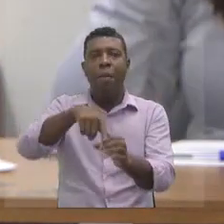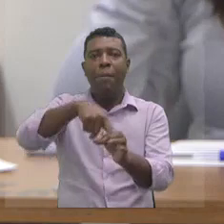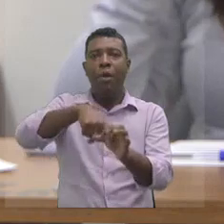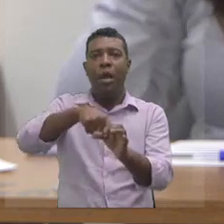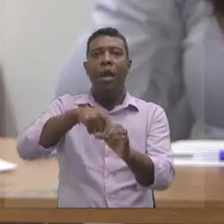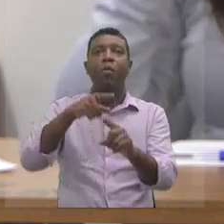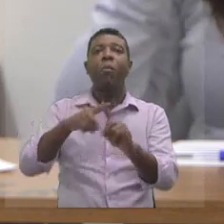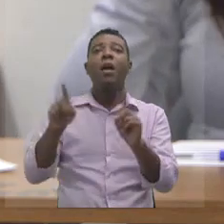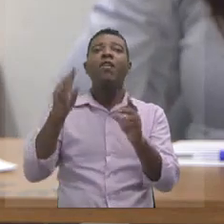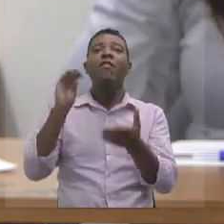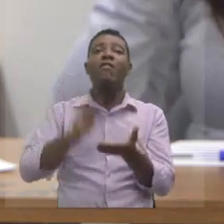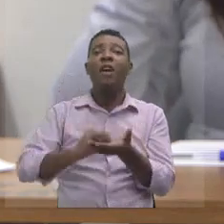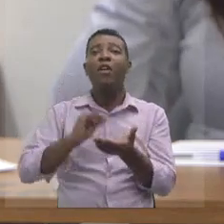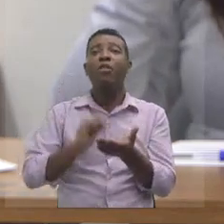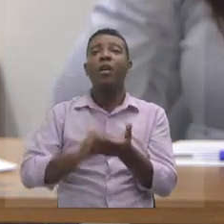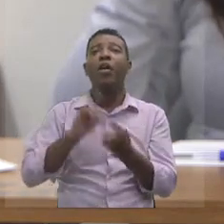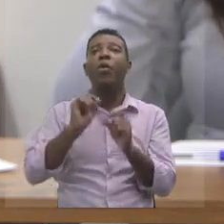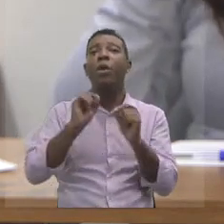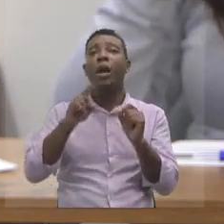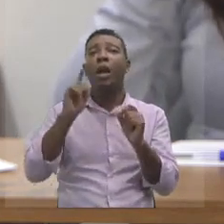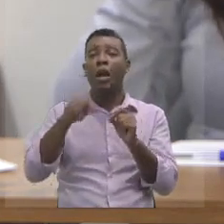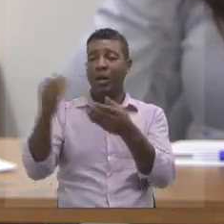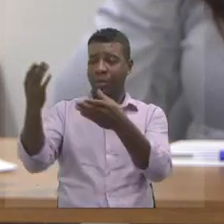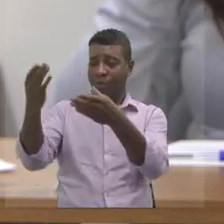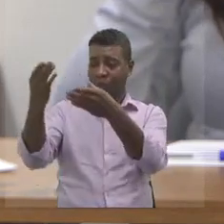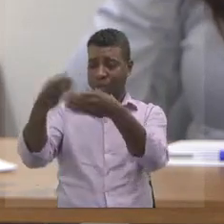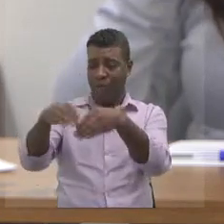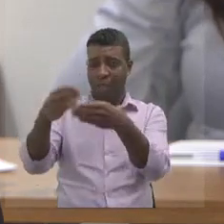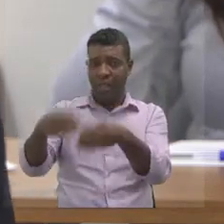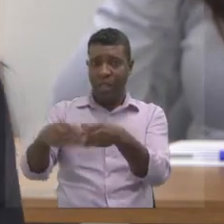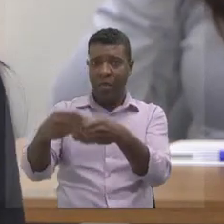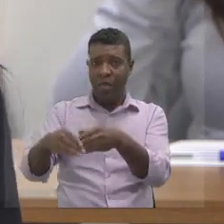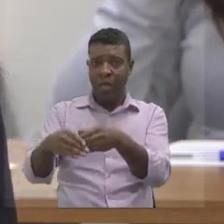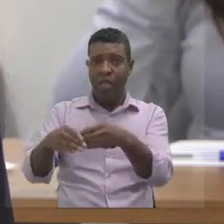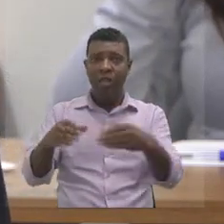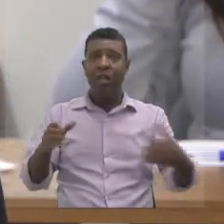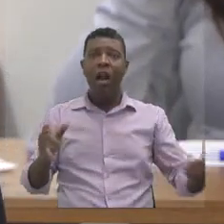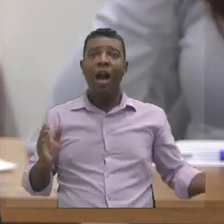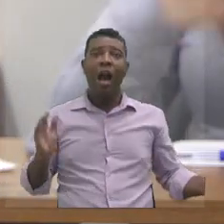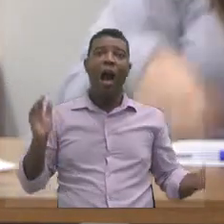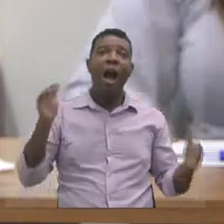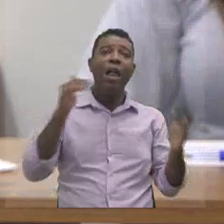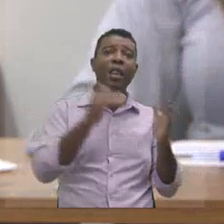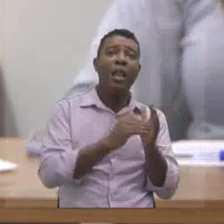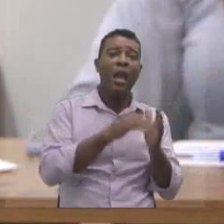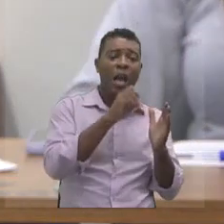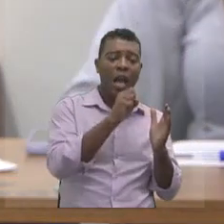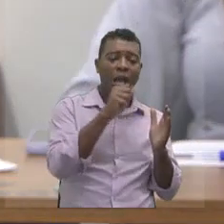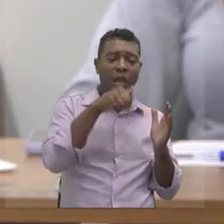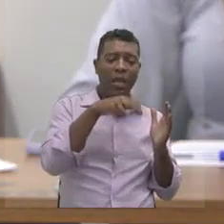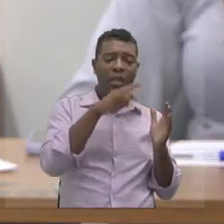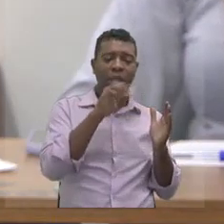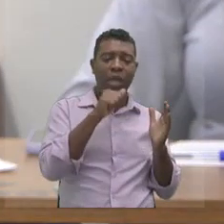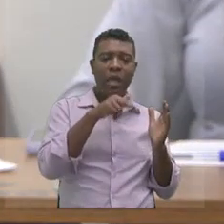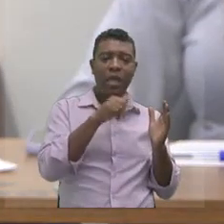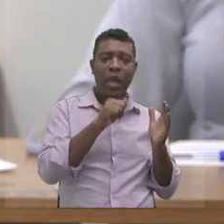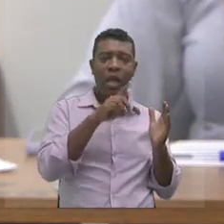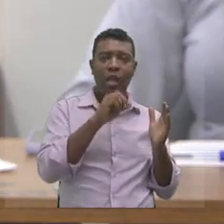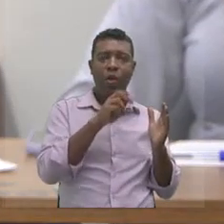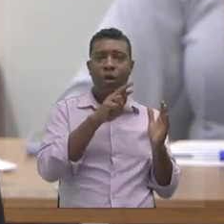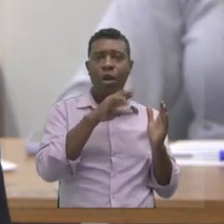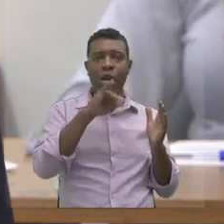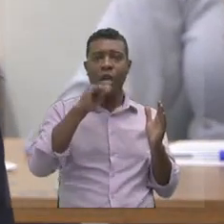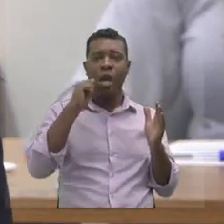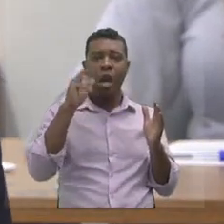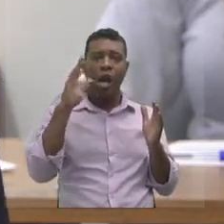passando da cidade administrativa até Santana do Riacho a gente não tem iluminação pelos trechos de